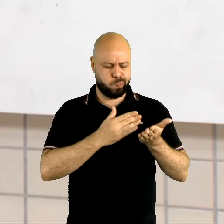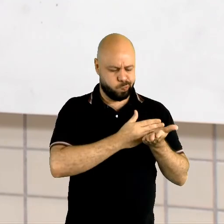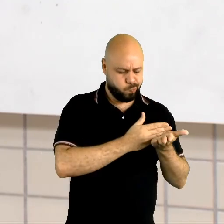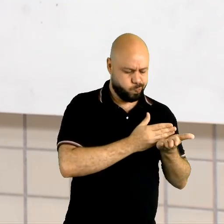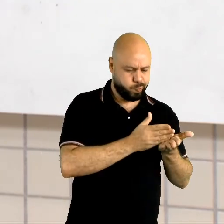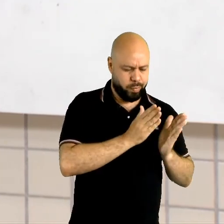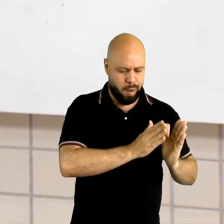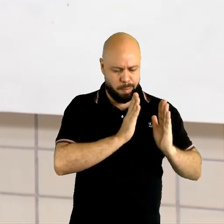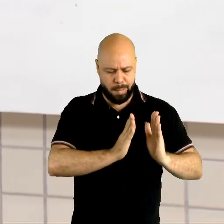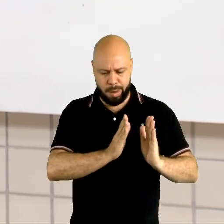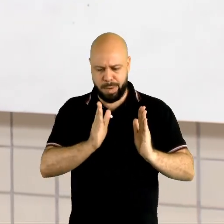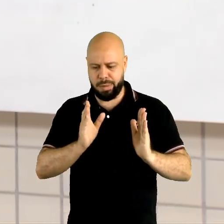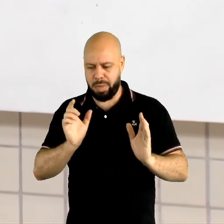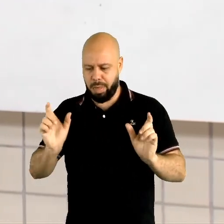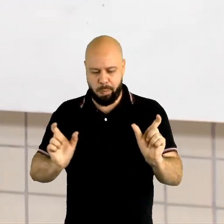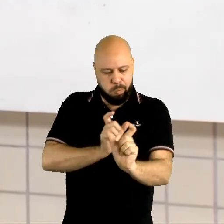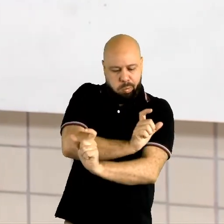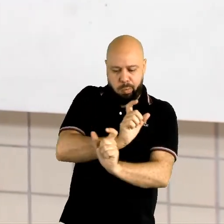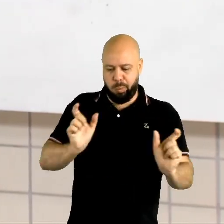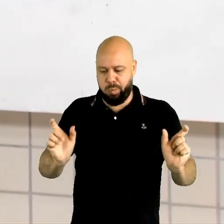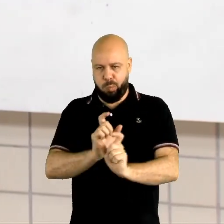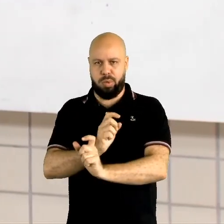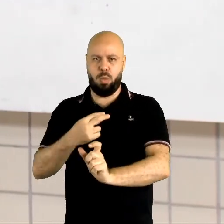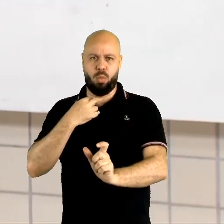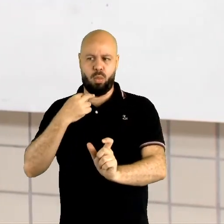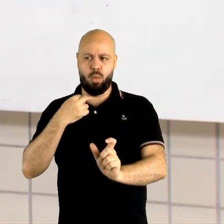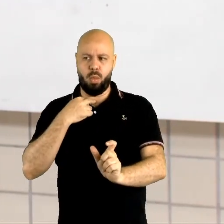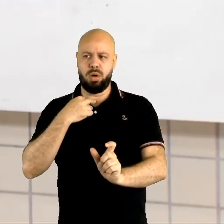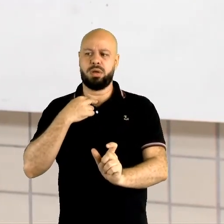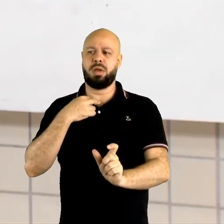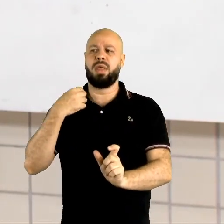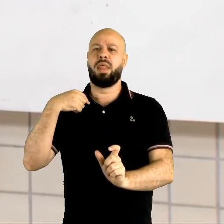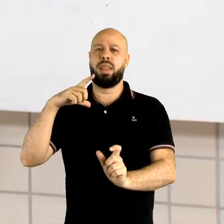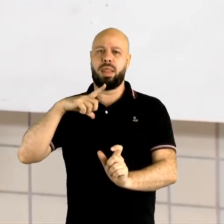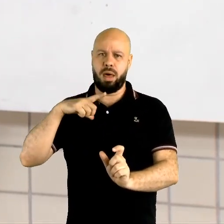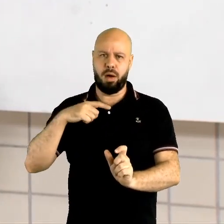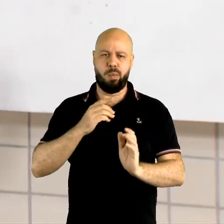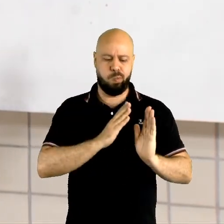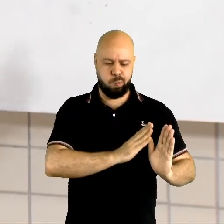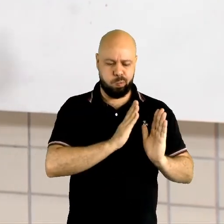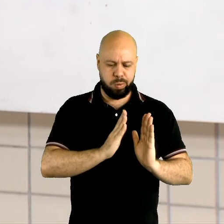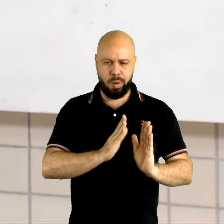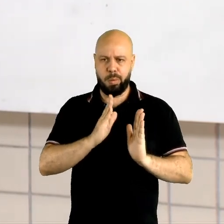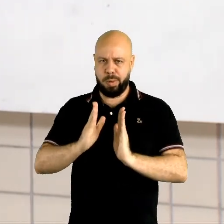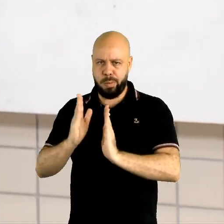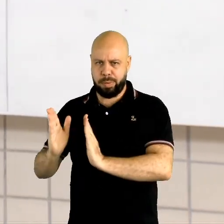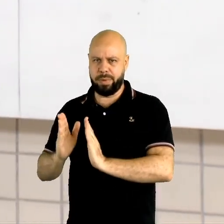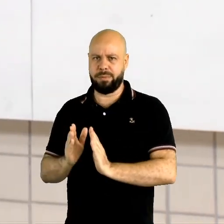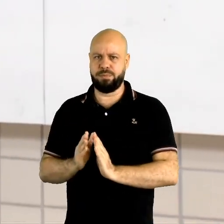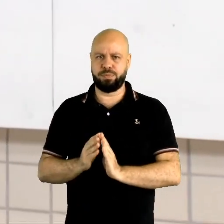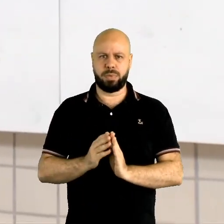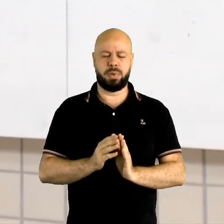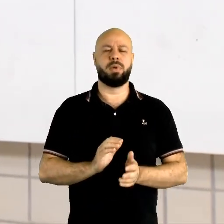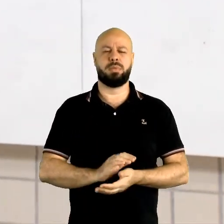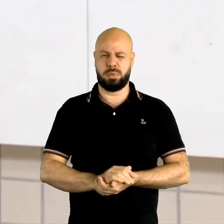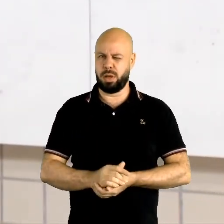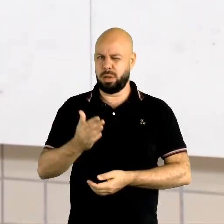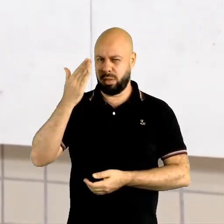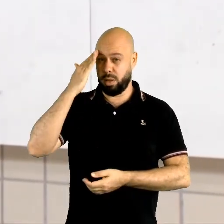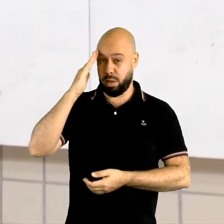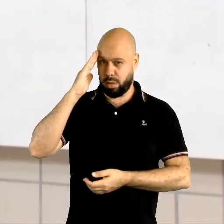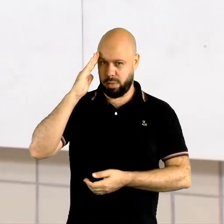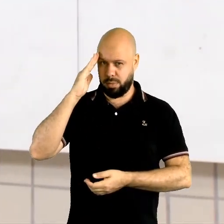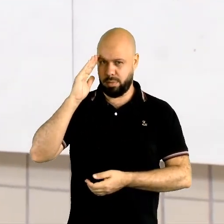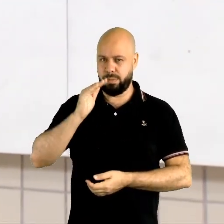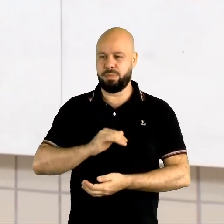Você acordou aquele ali, assim, assim, assim, e foi para o dentista, tal, tal. Tá? Tá dando para entender direitinho?